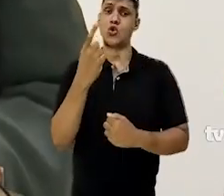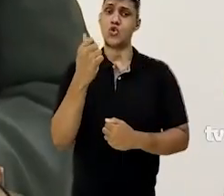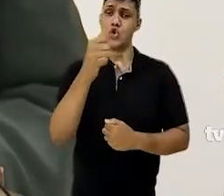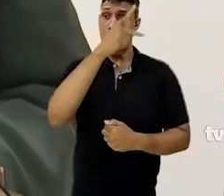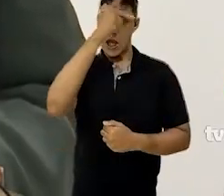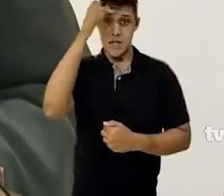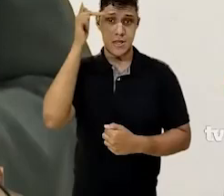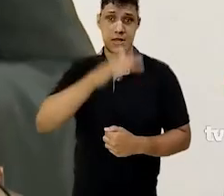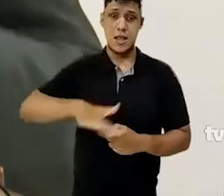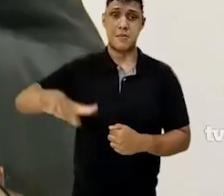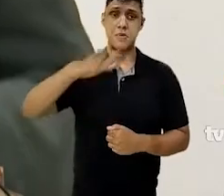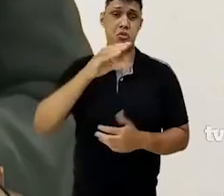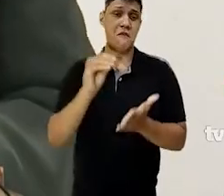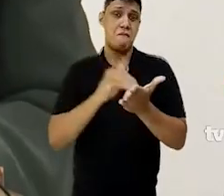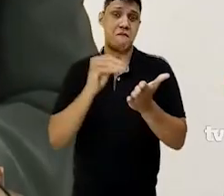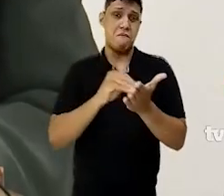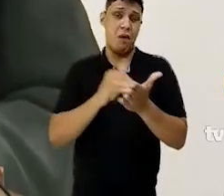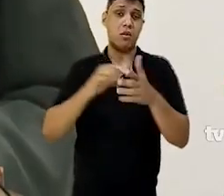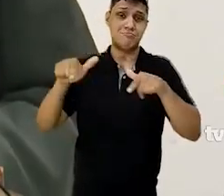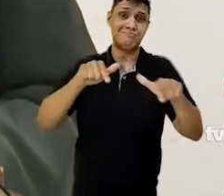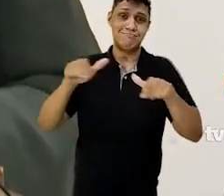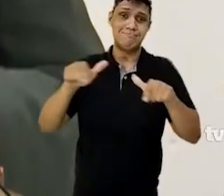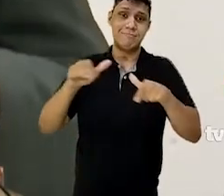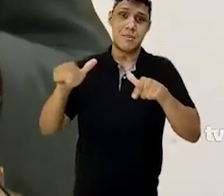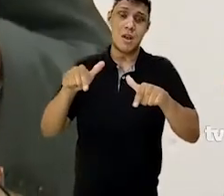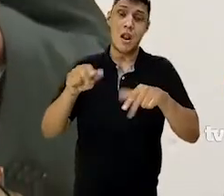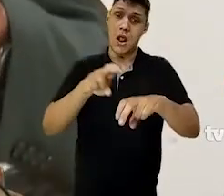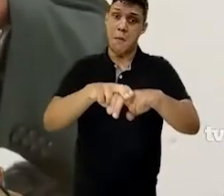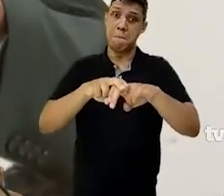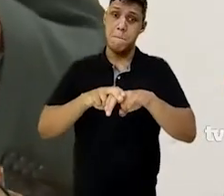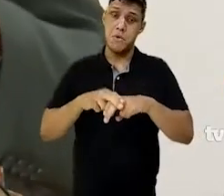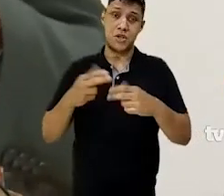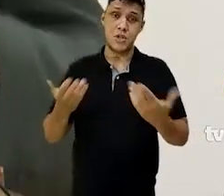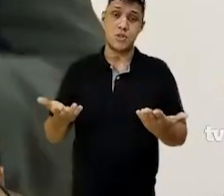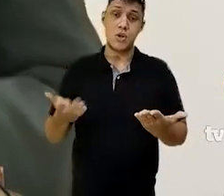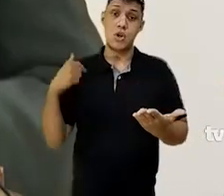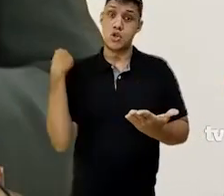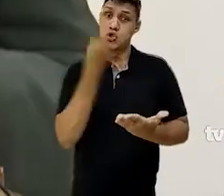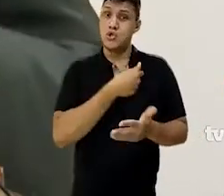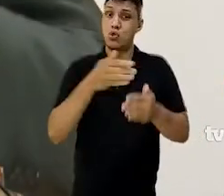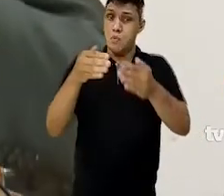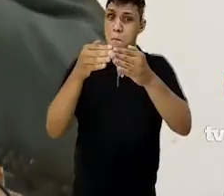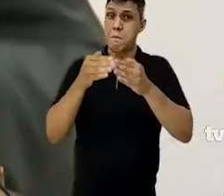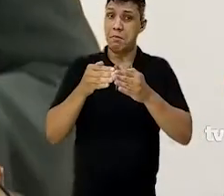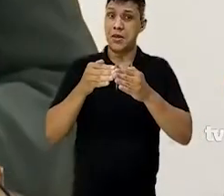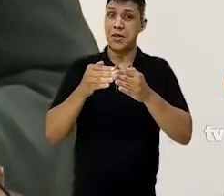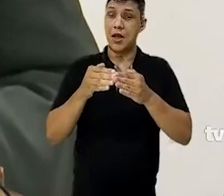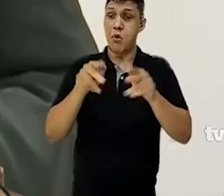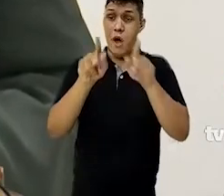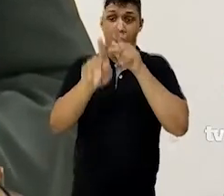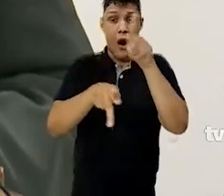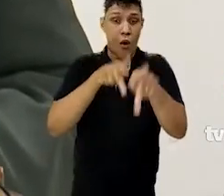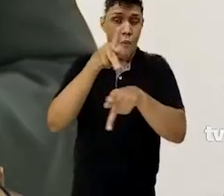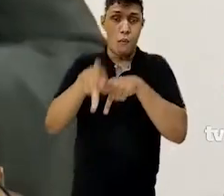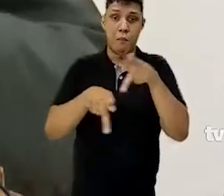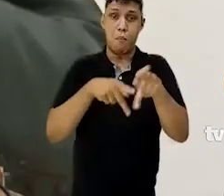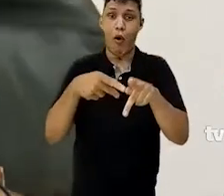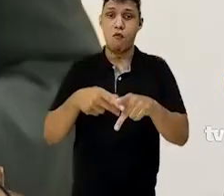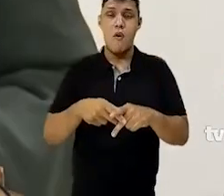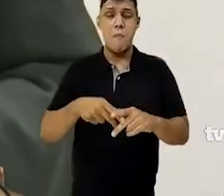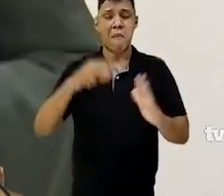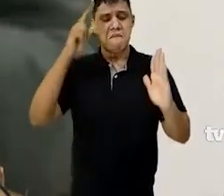aí desempregadas. É por isso que nós estamos pedindo ao povo para analisar nossas propostas